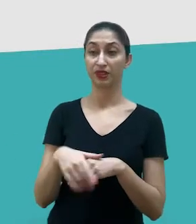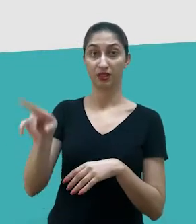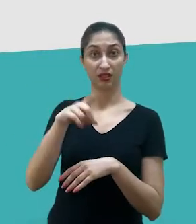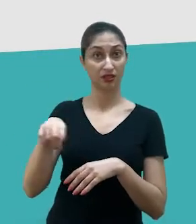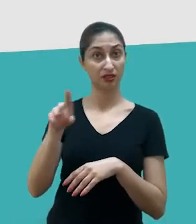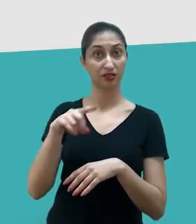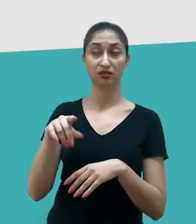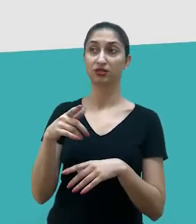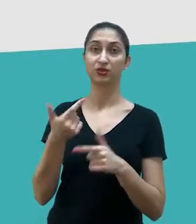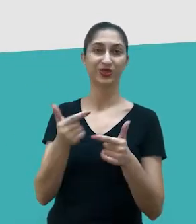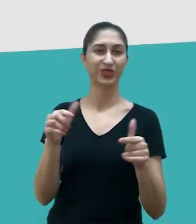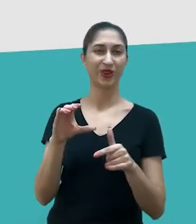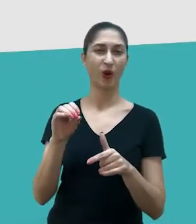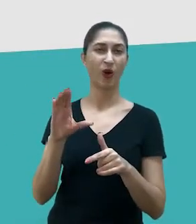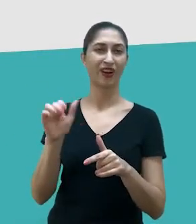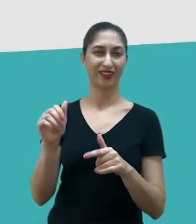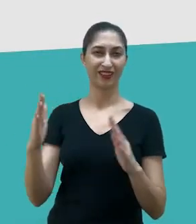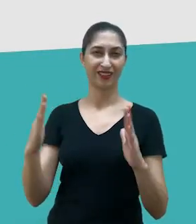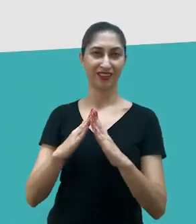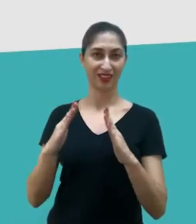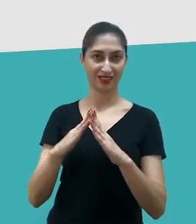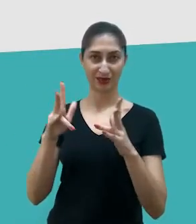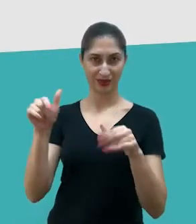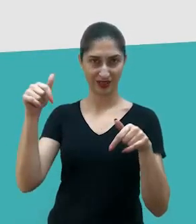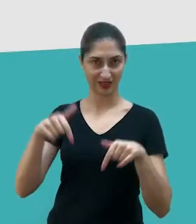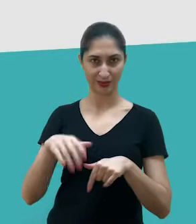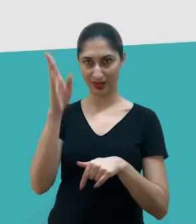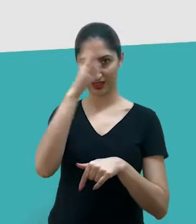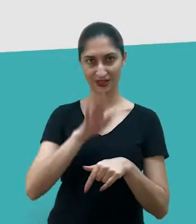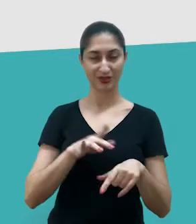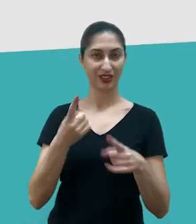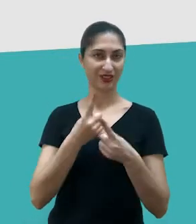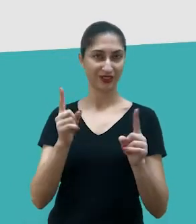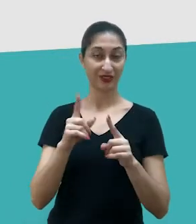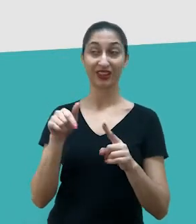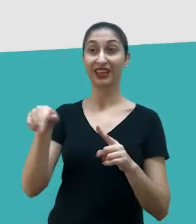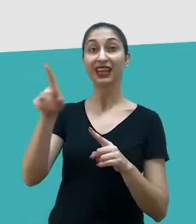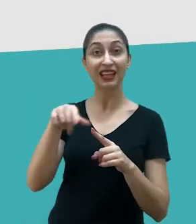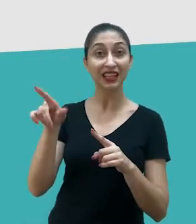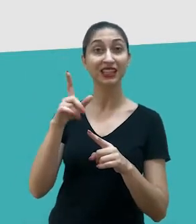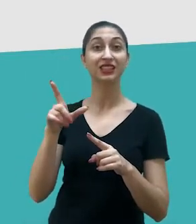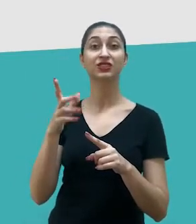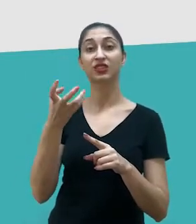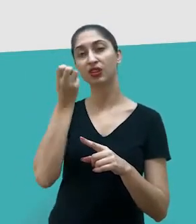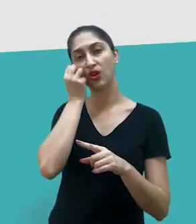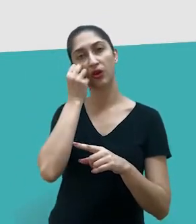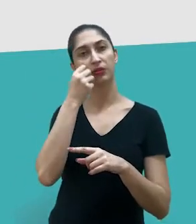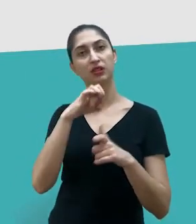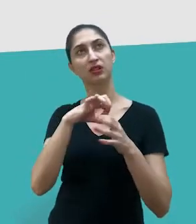não tinham nem oca, como os índios brasileiros. Então, eles dormiam, como nós dizemos popularmente, no